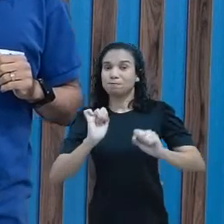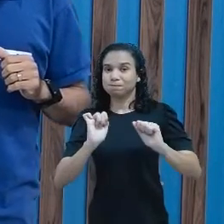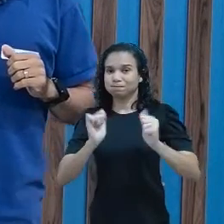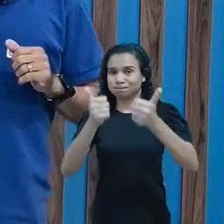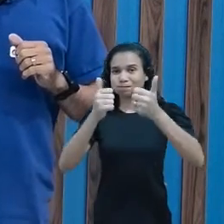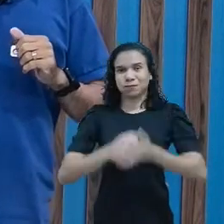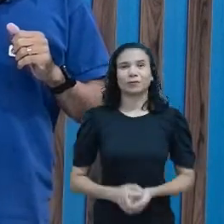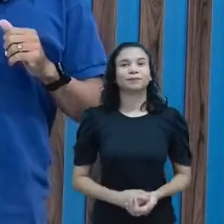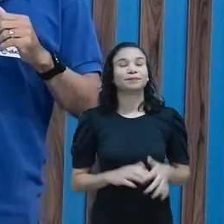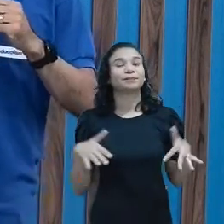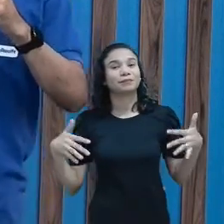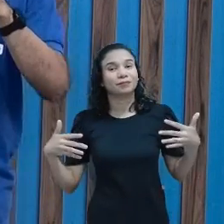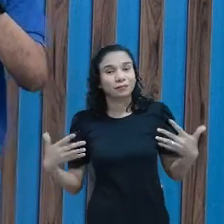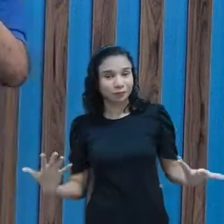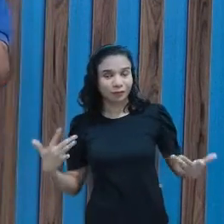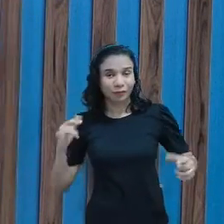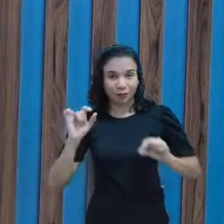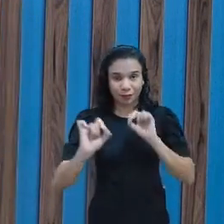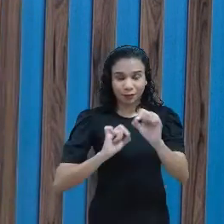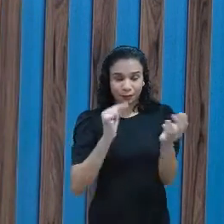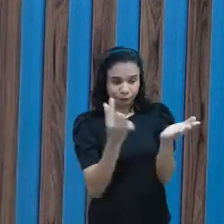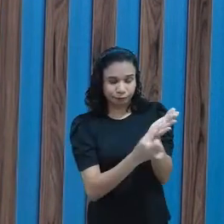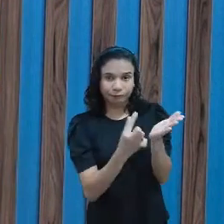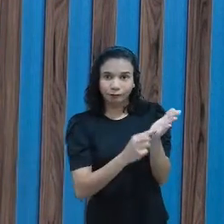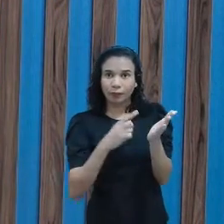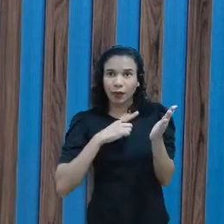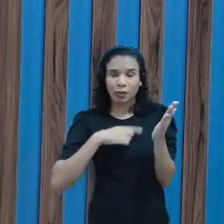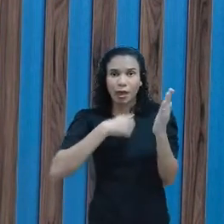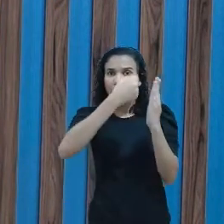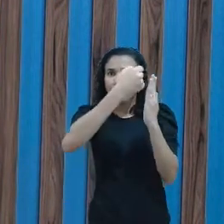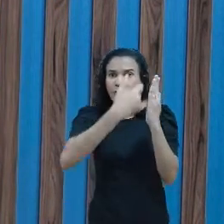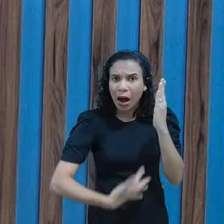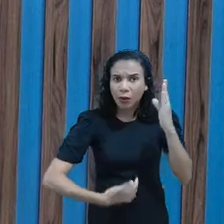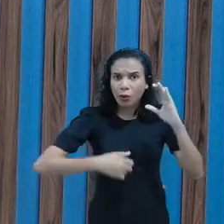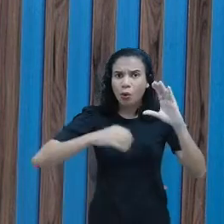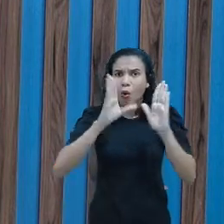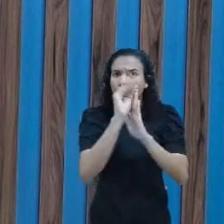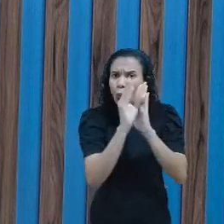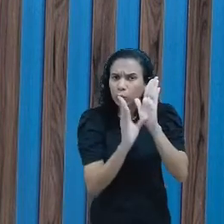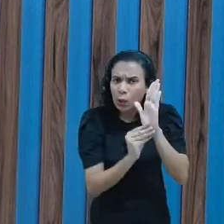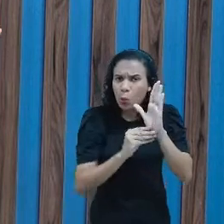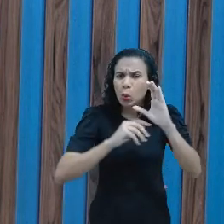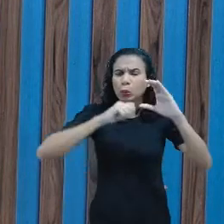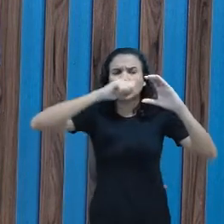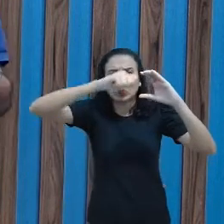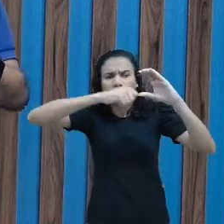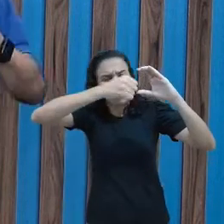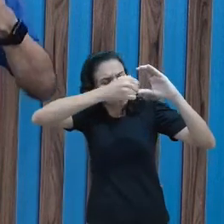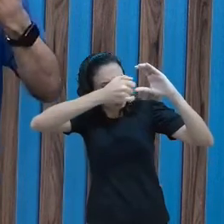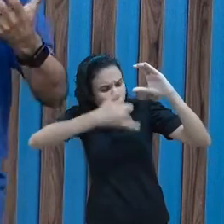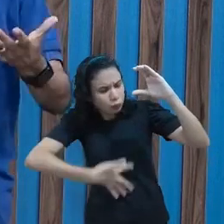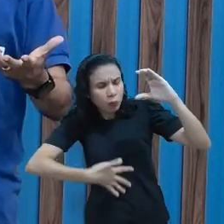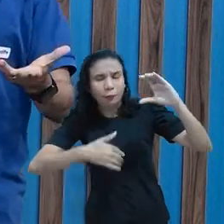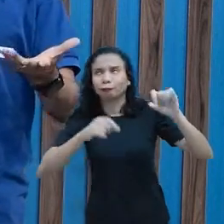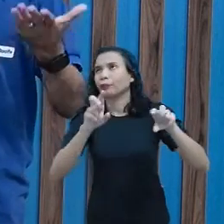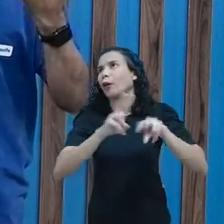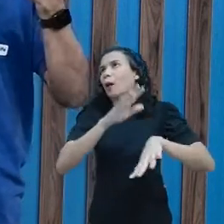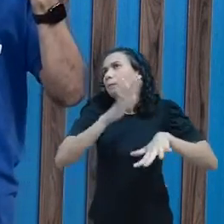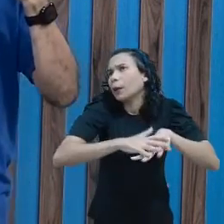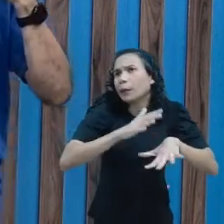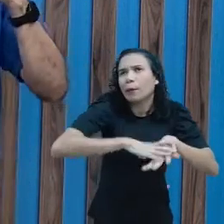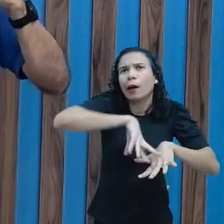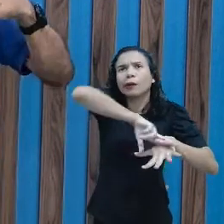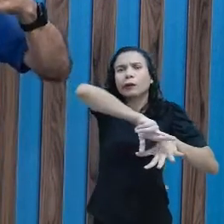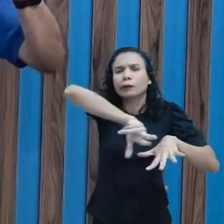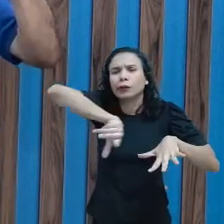algum. E aí, esse aplicativo tem uma playlist lá, cheio de conteúdo, cheio de assuntos, tanto de matemática quanto de